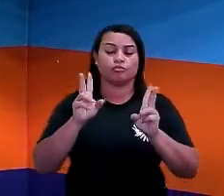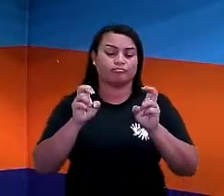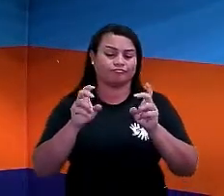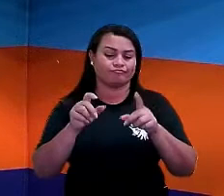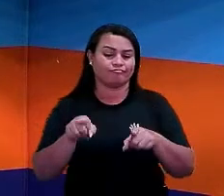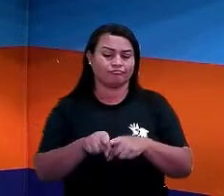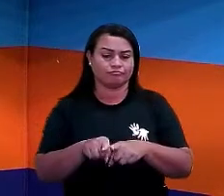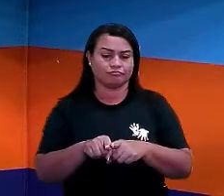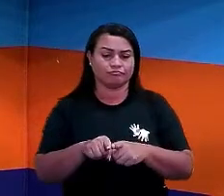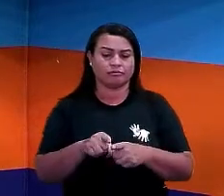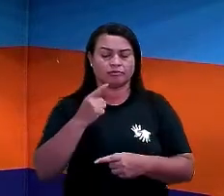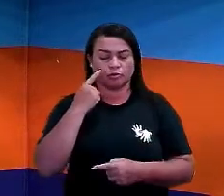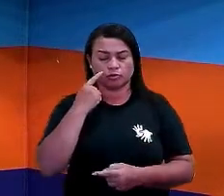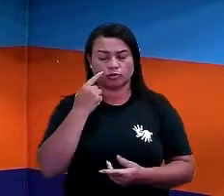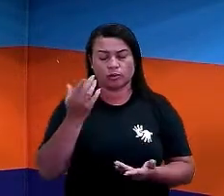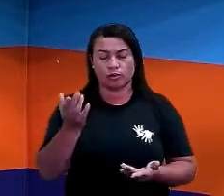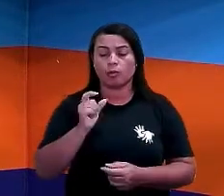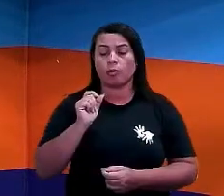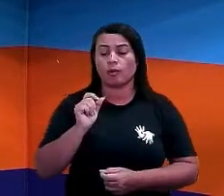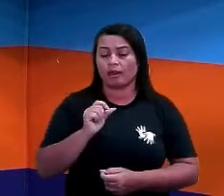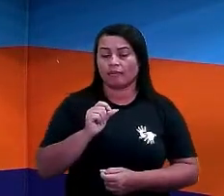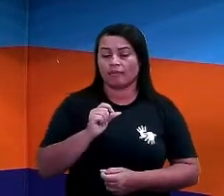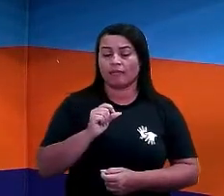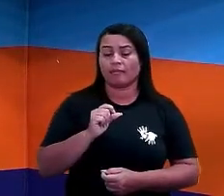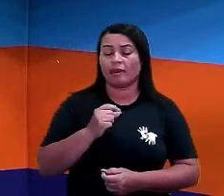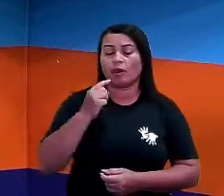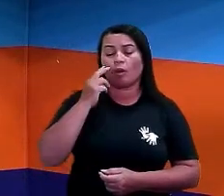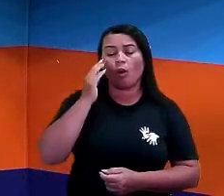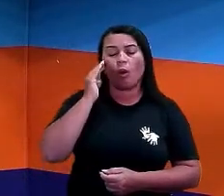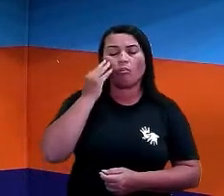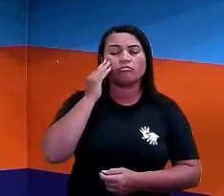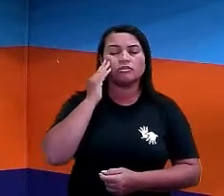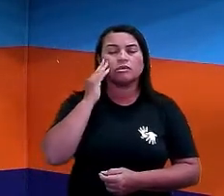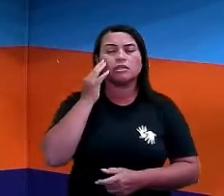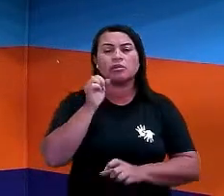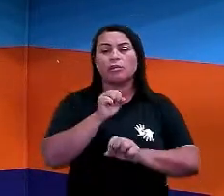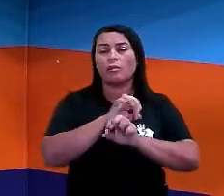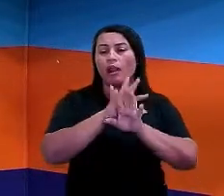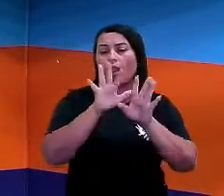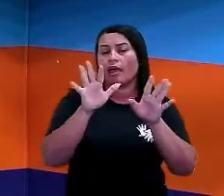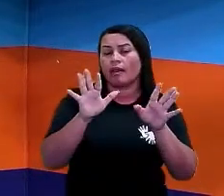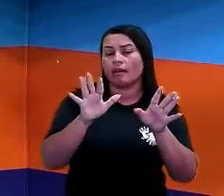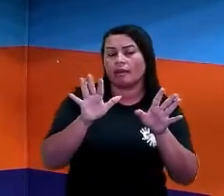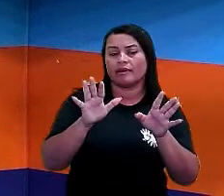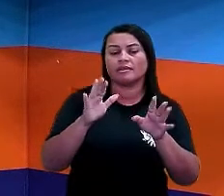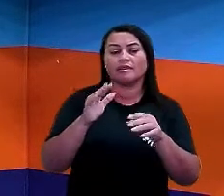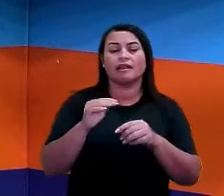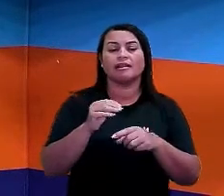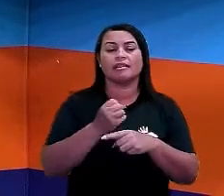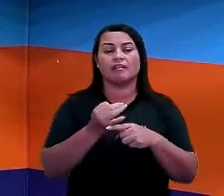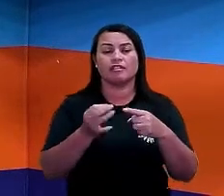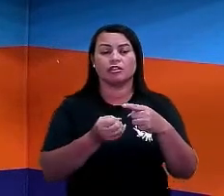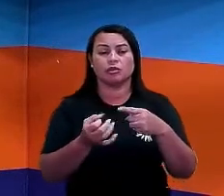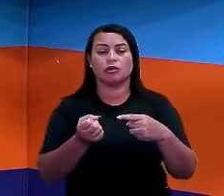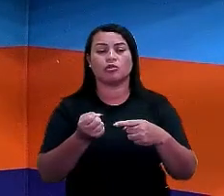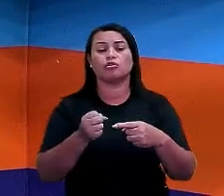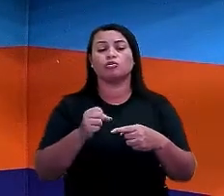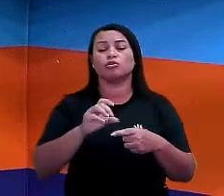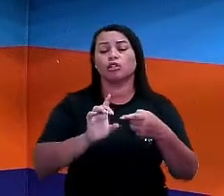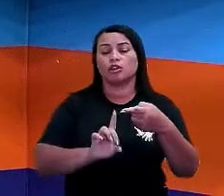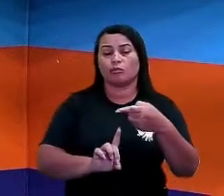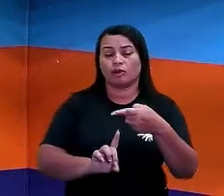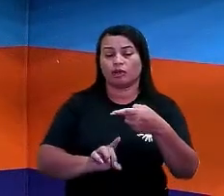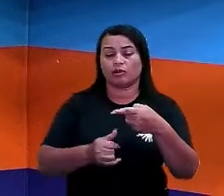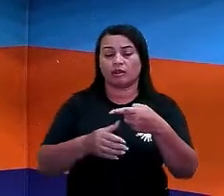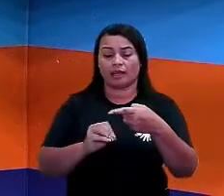certo? Então, o que a gente vai ver agora é a leitura das frações com denominadores 10, 100 e 1000,